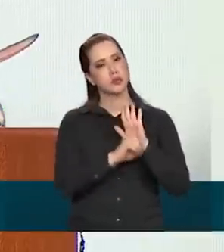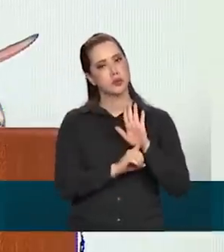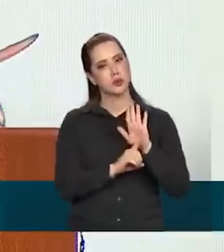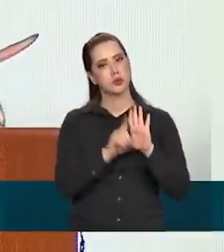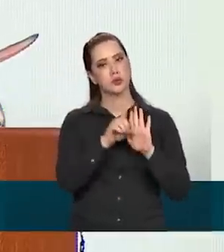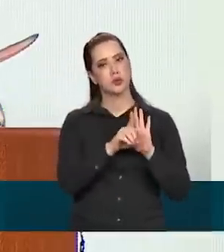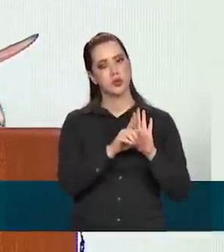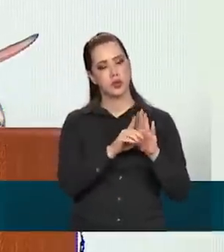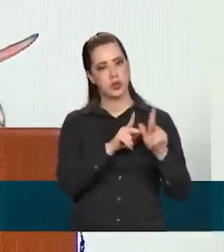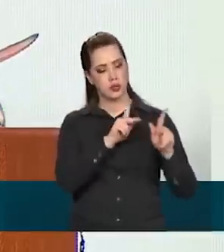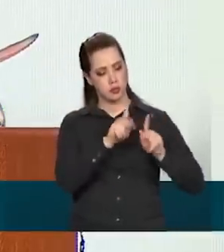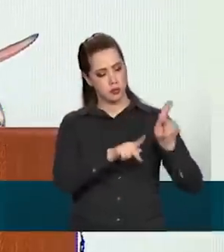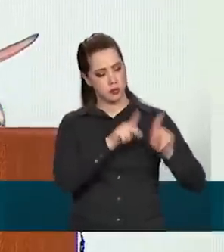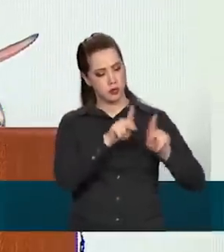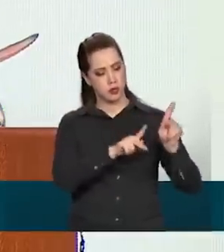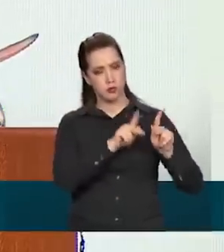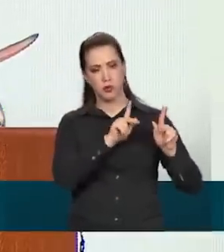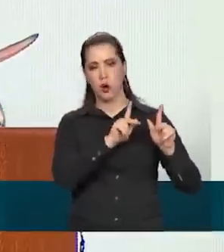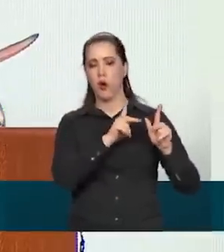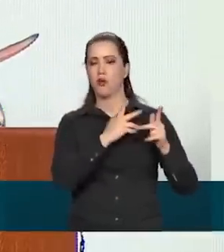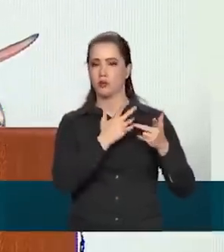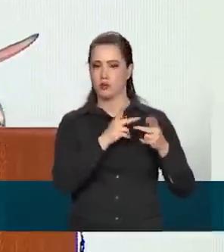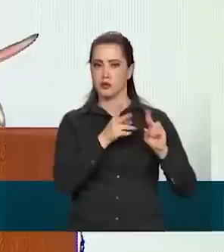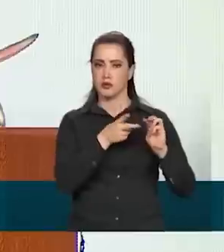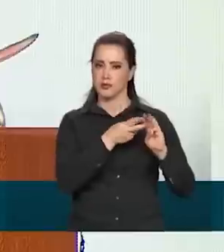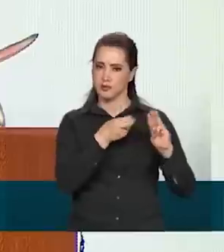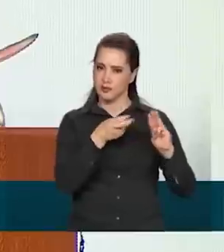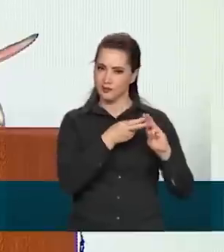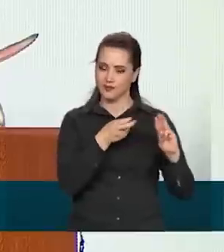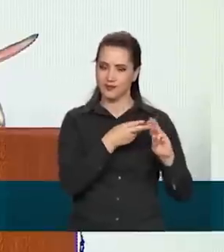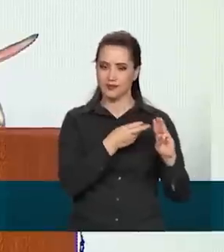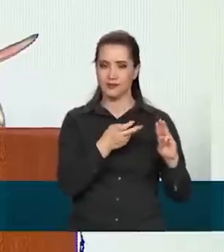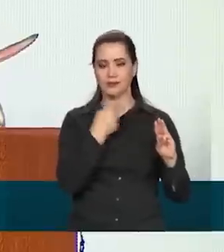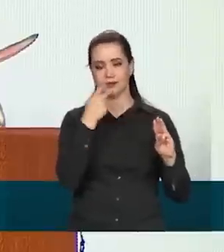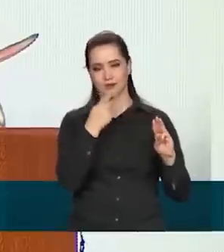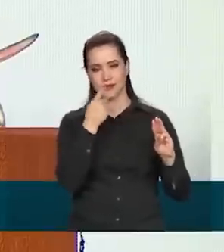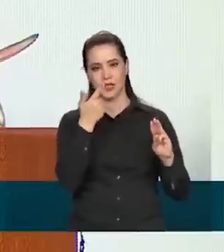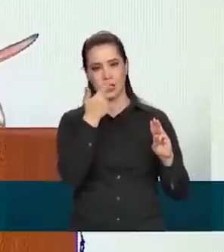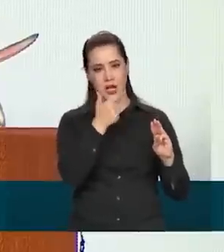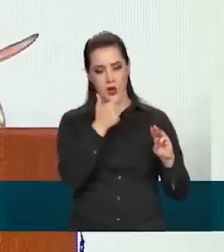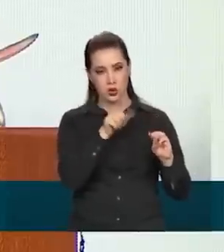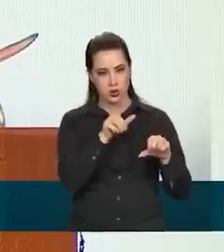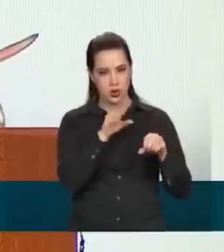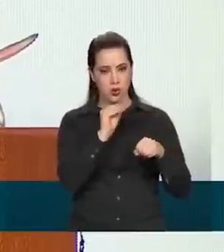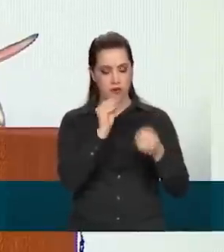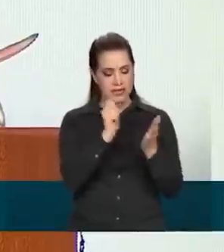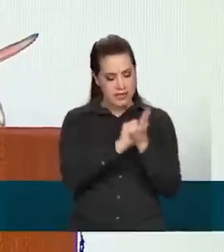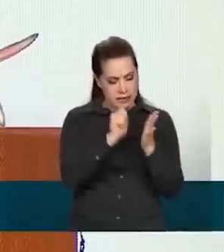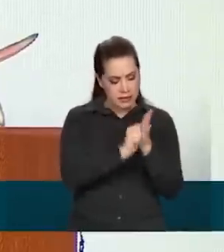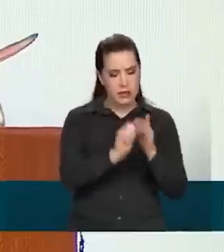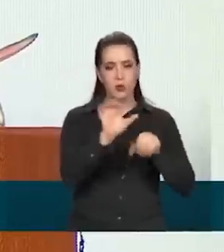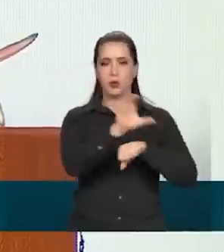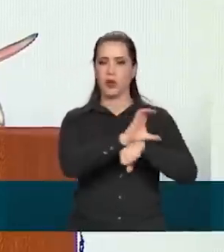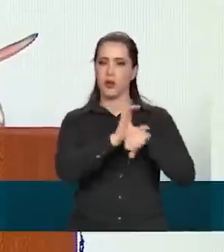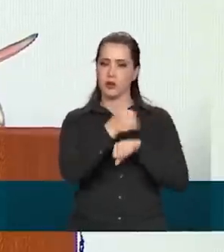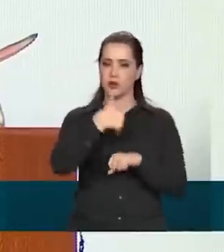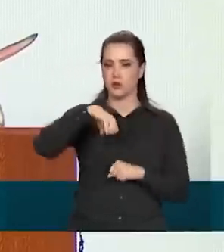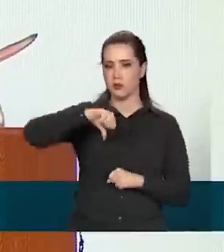direitos originários dos povos indígenas, reafirmados na Constituição Federal de